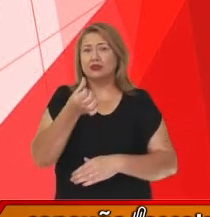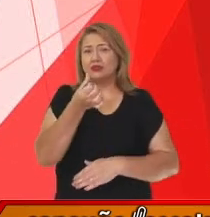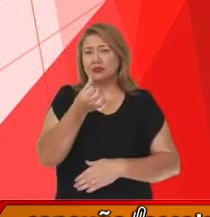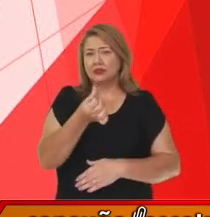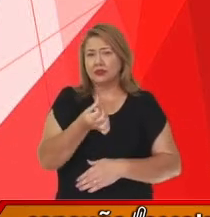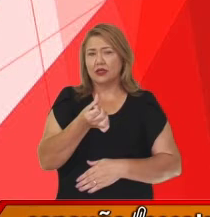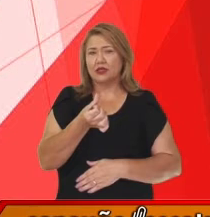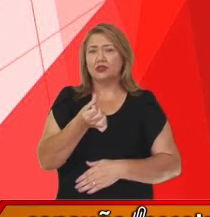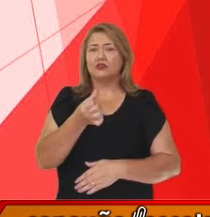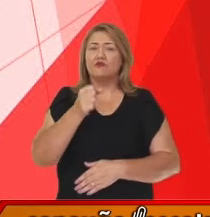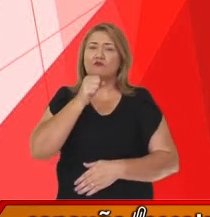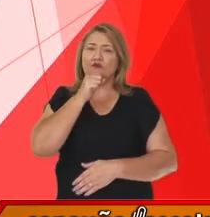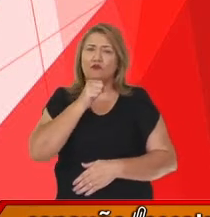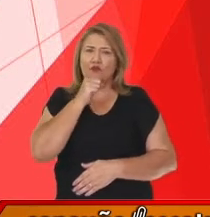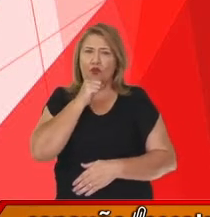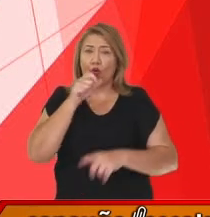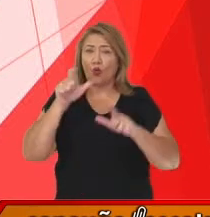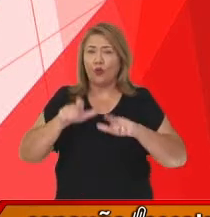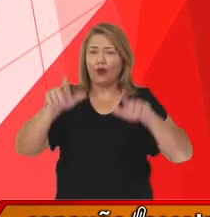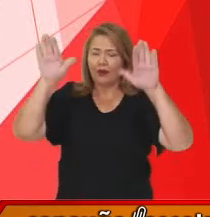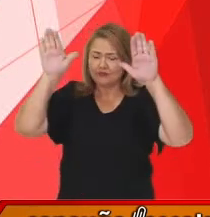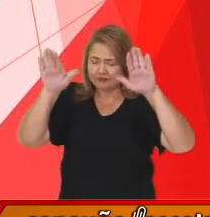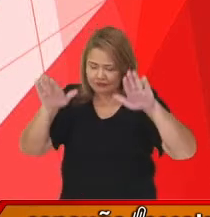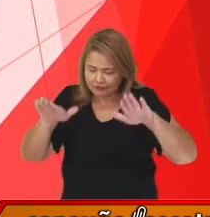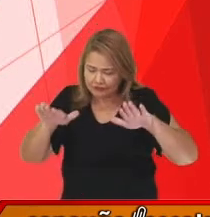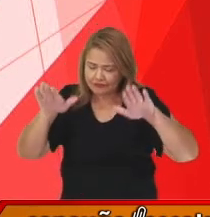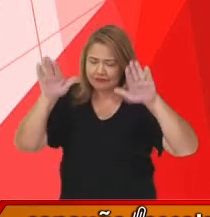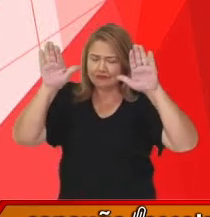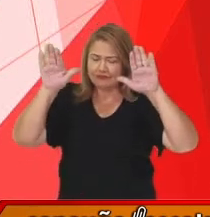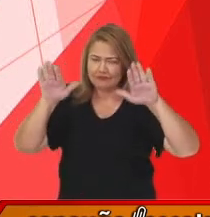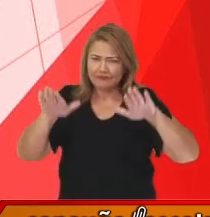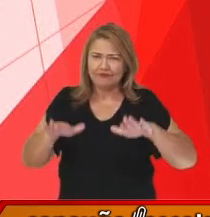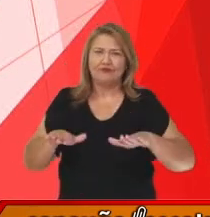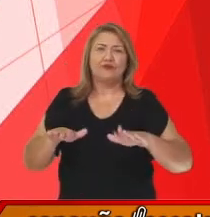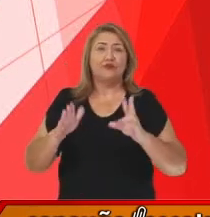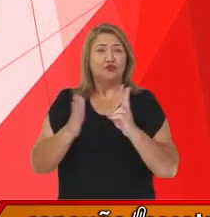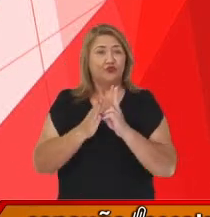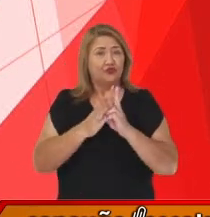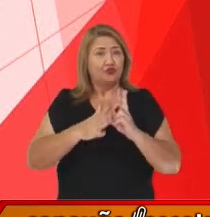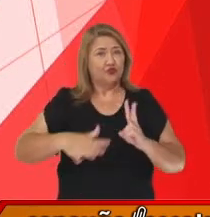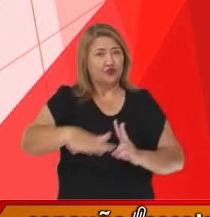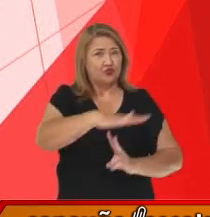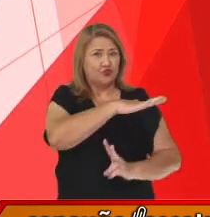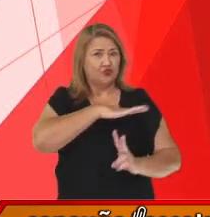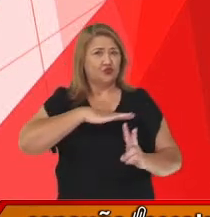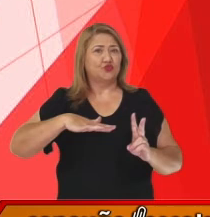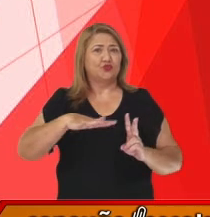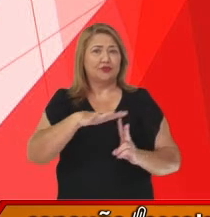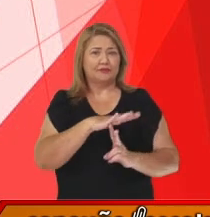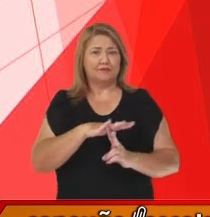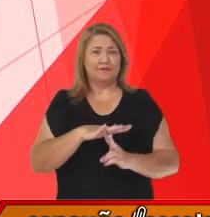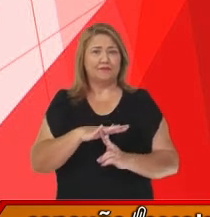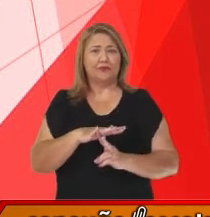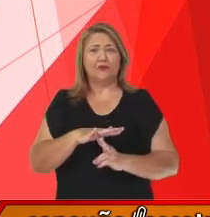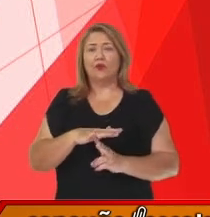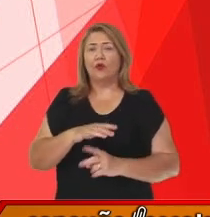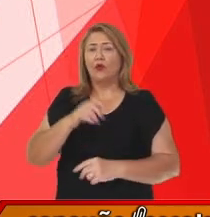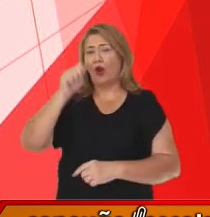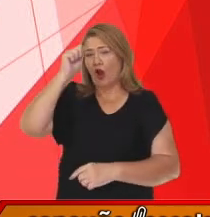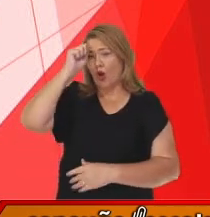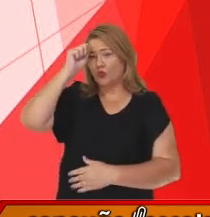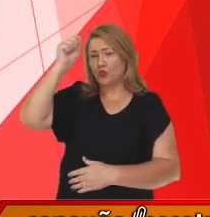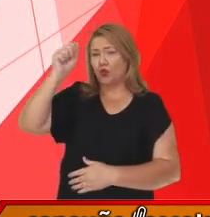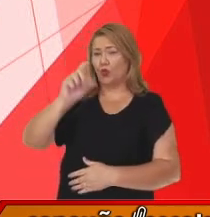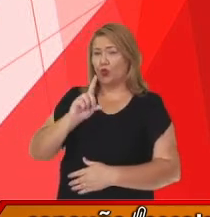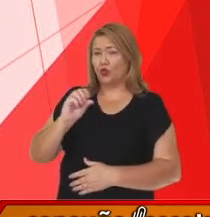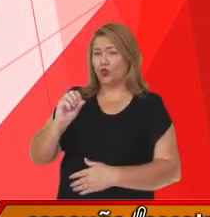de oração e devoção para os povos nativos das grandes planícies, explica Donovan Sprague,